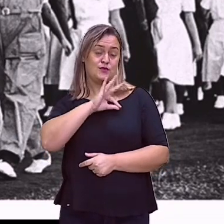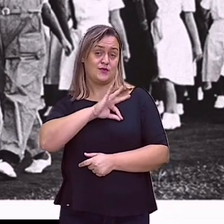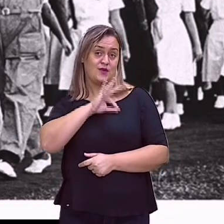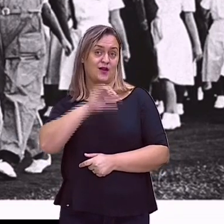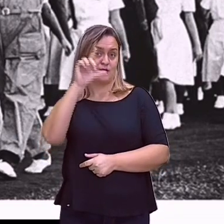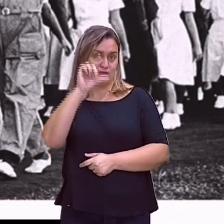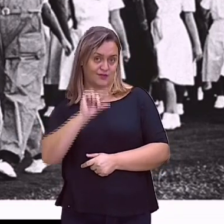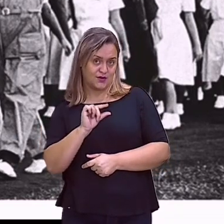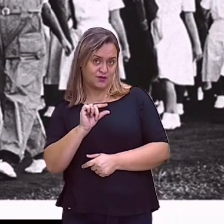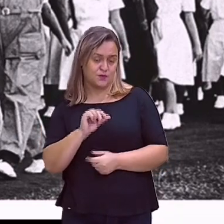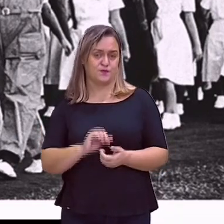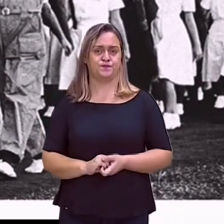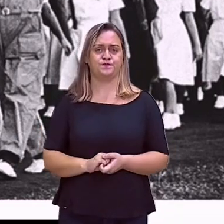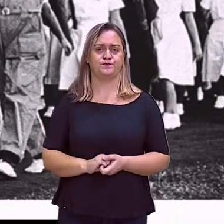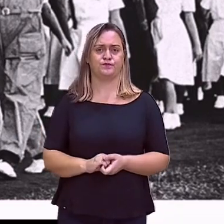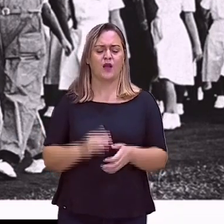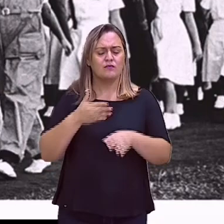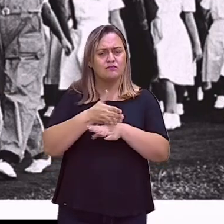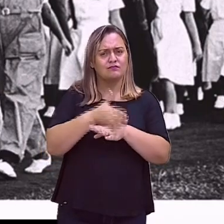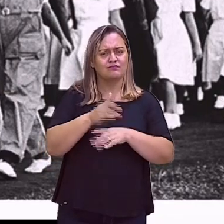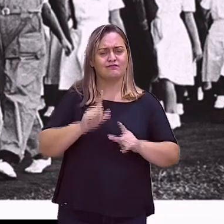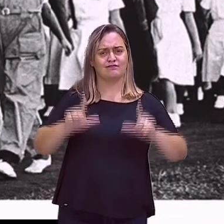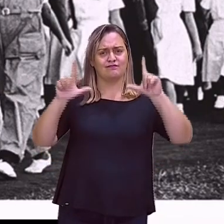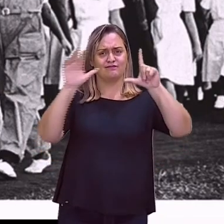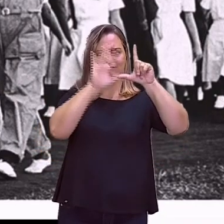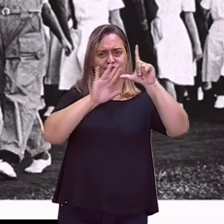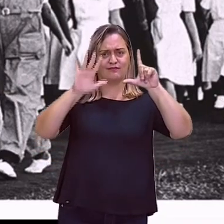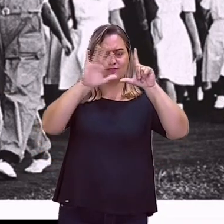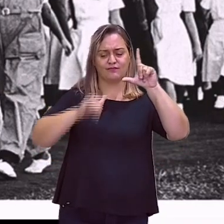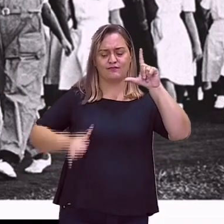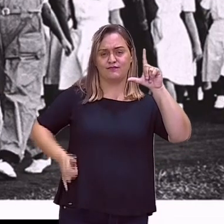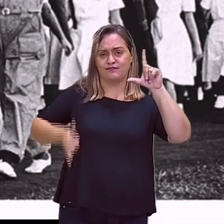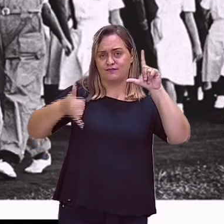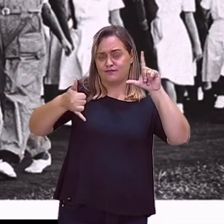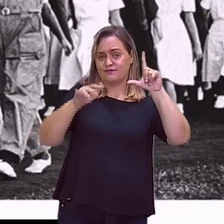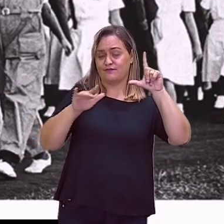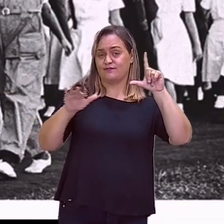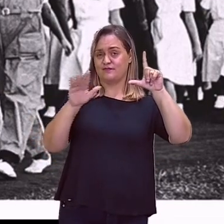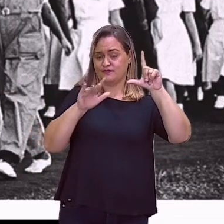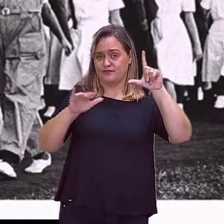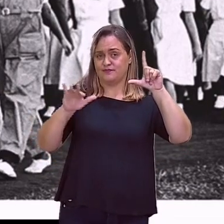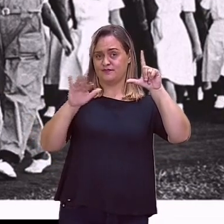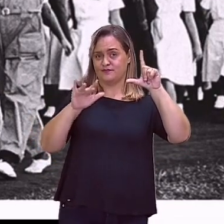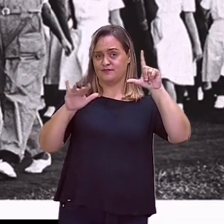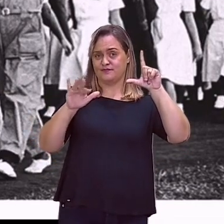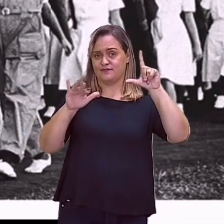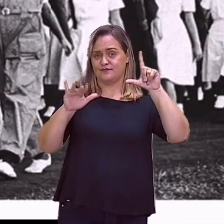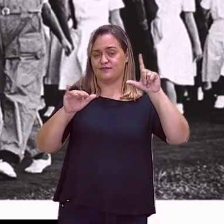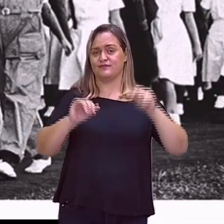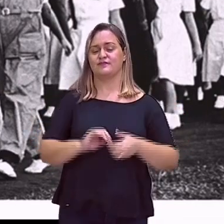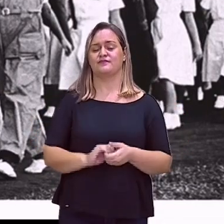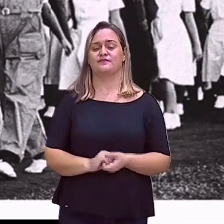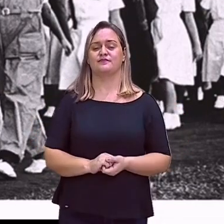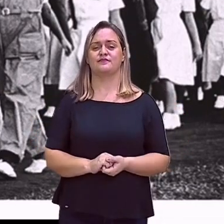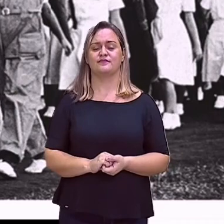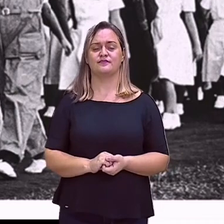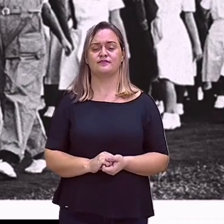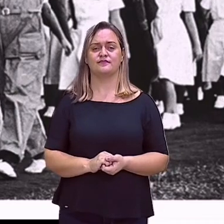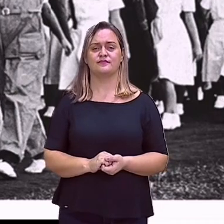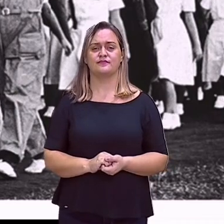Para acessar nossa plataforma SMED GV, aponte a câmera do seu celular para a imagem que aparece no canto da